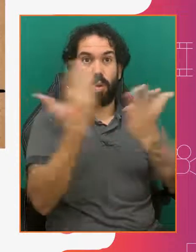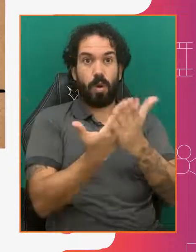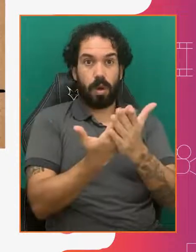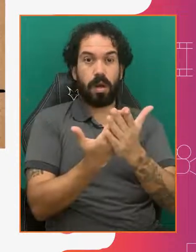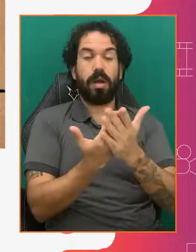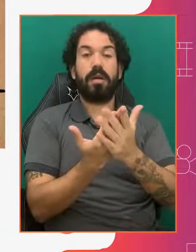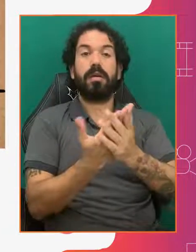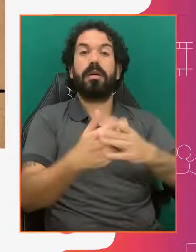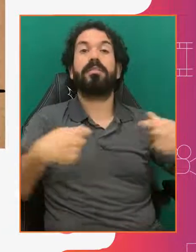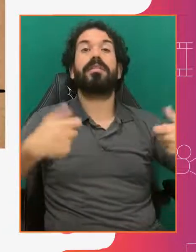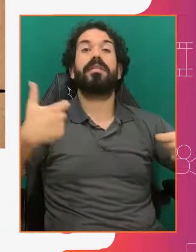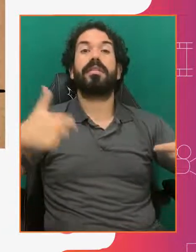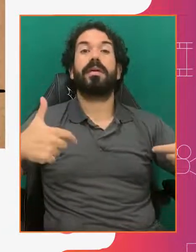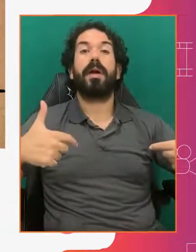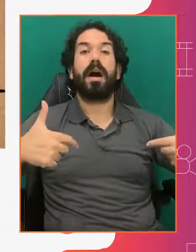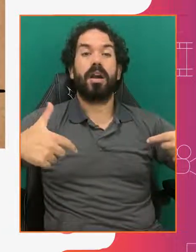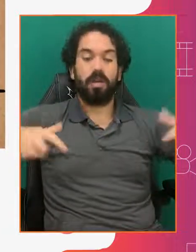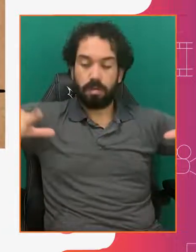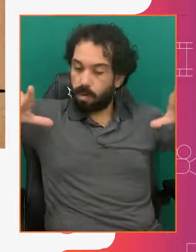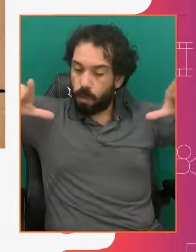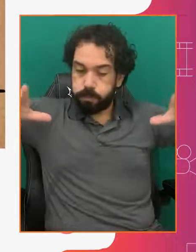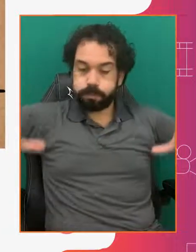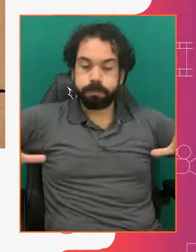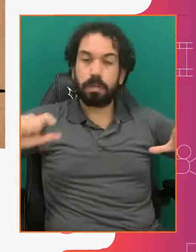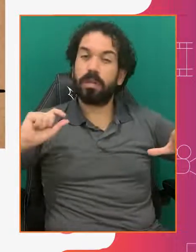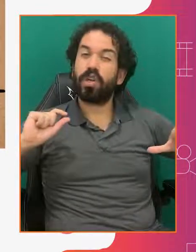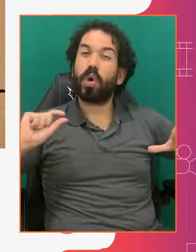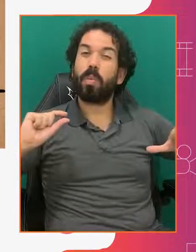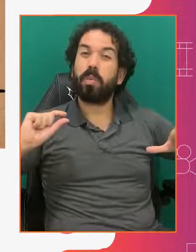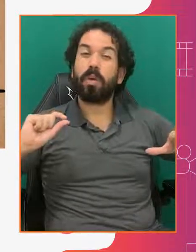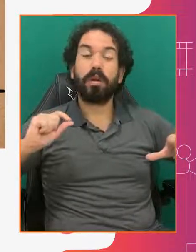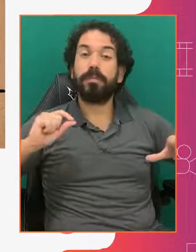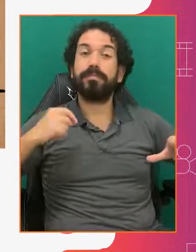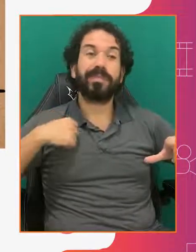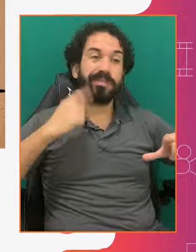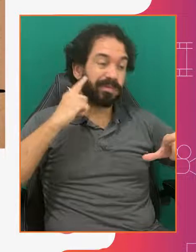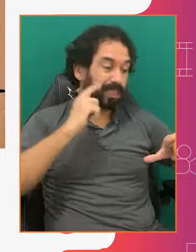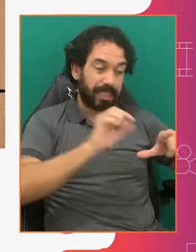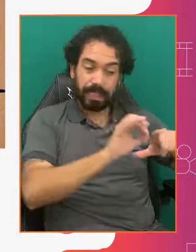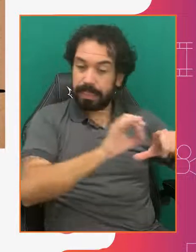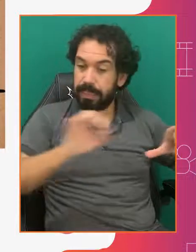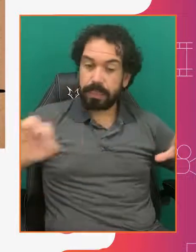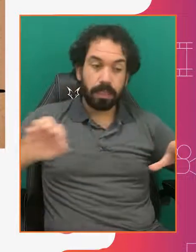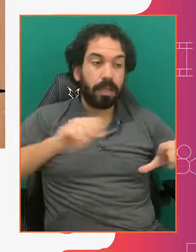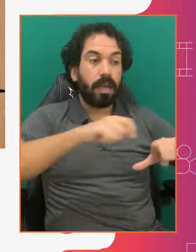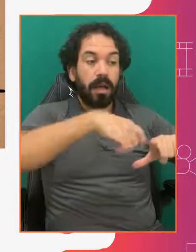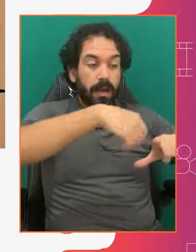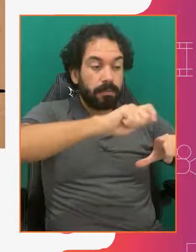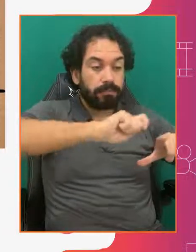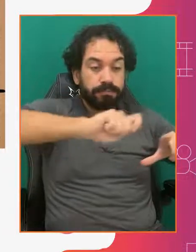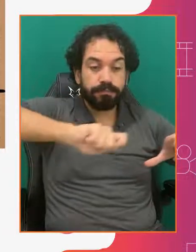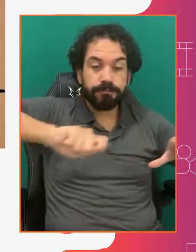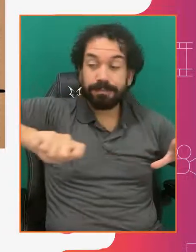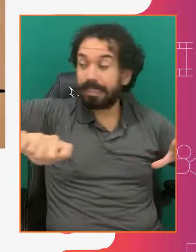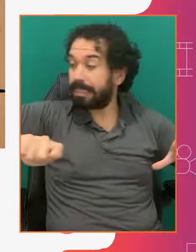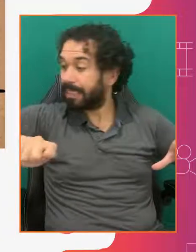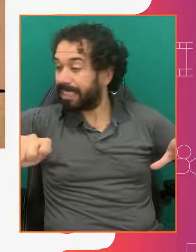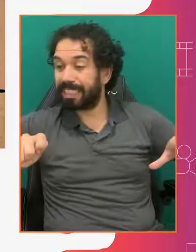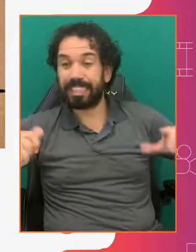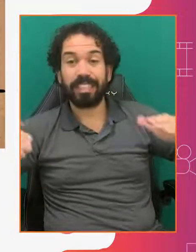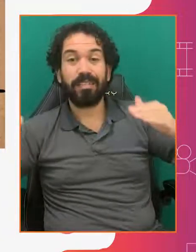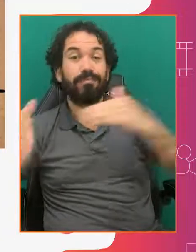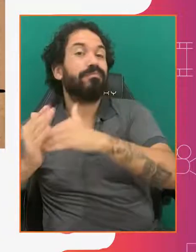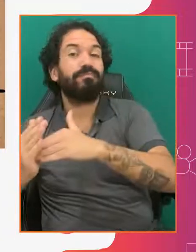escola e tinha que fazer um trabalho numa cartolina e você não calculava bem a distância e acabava que